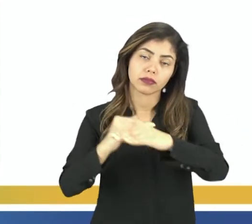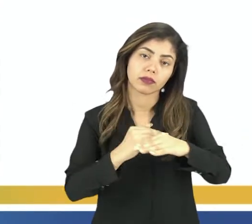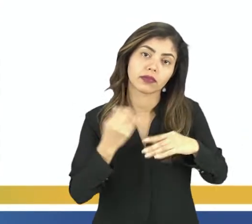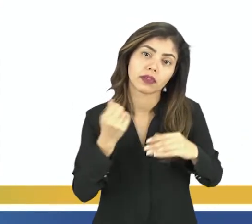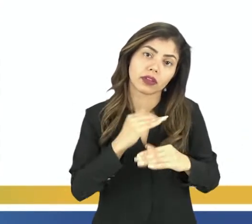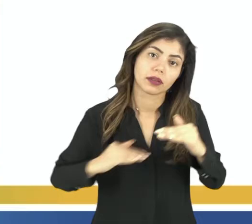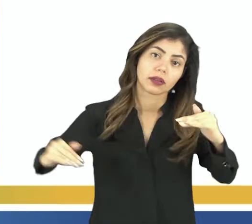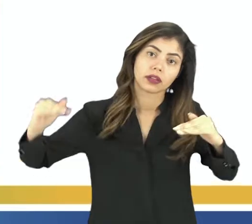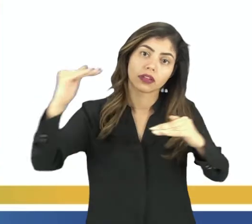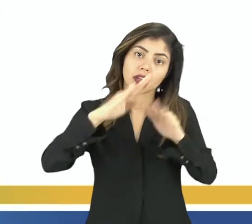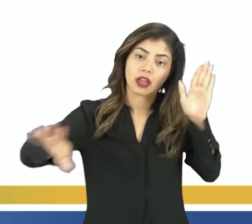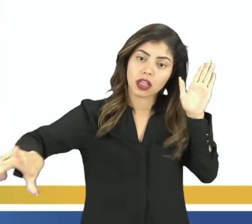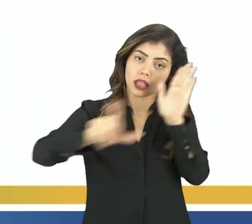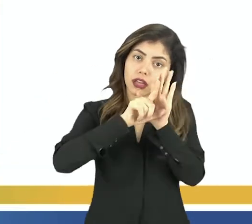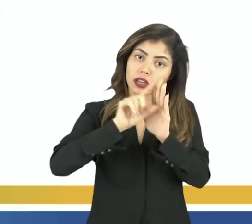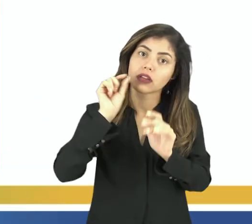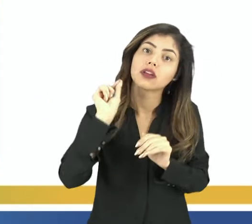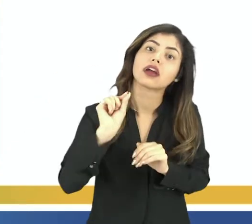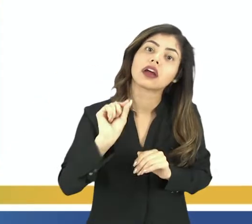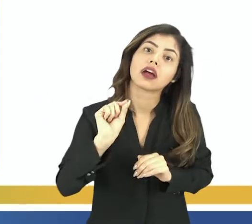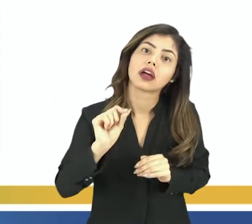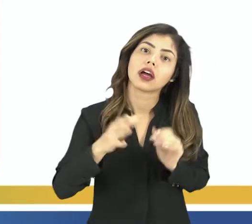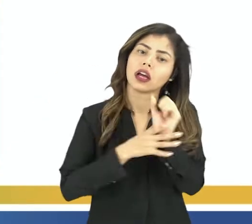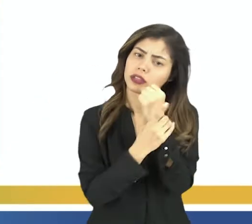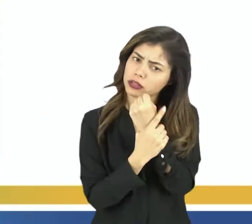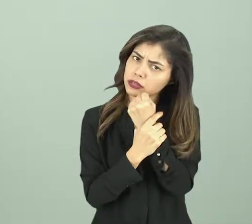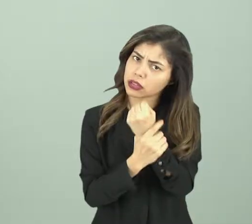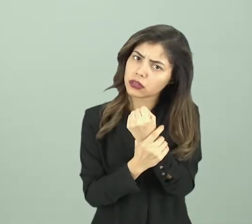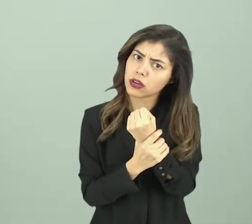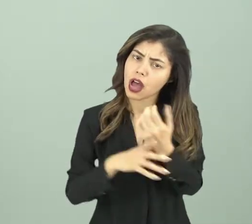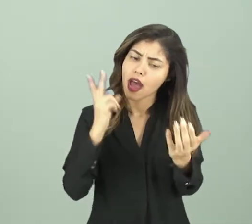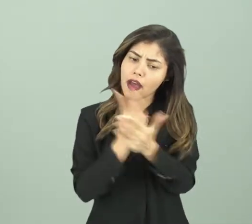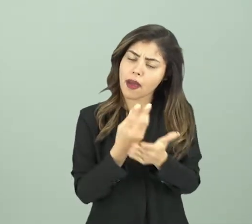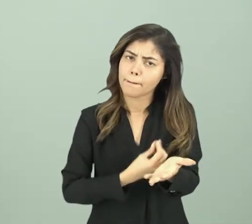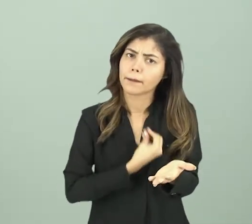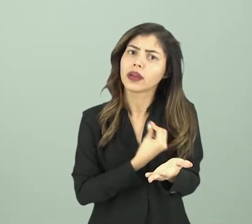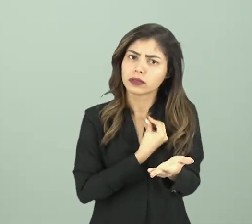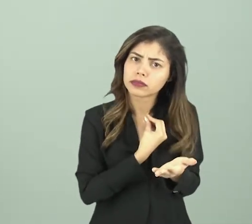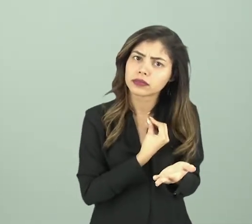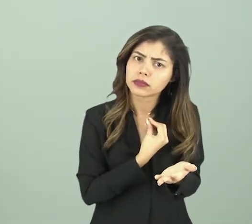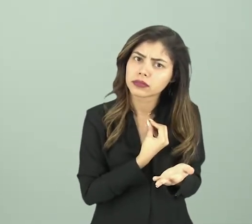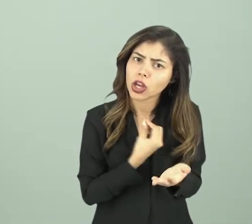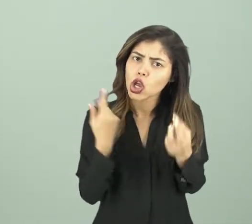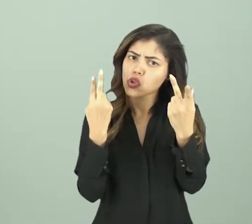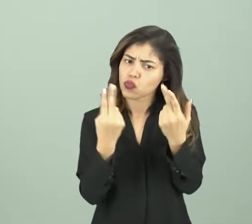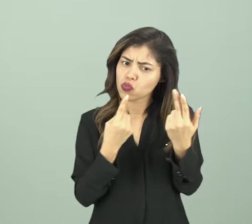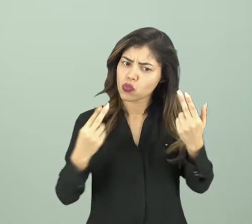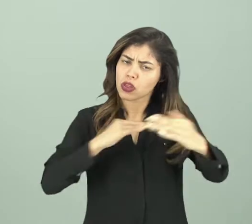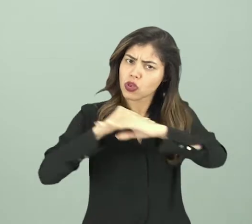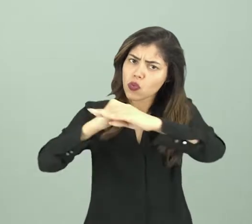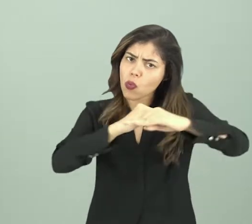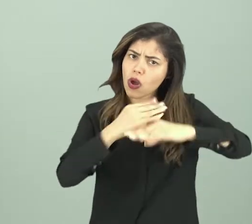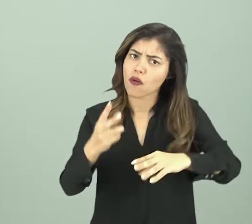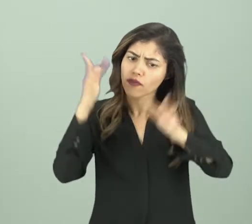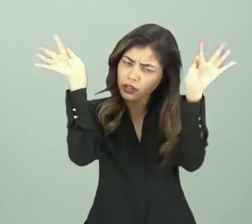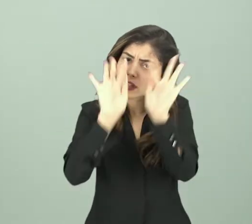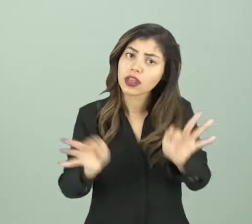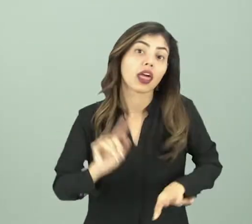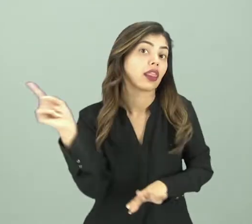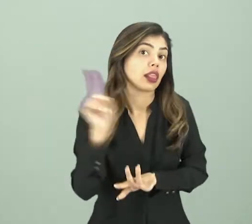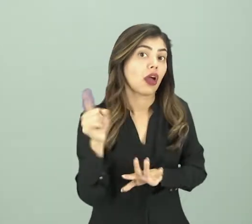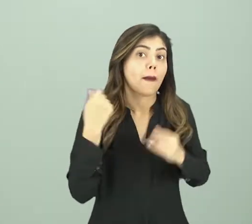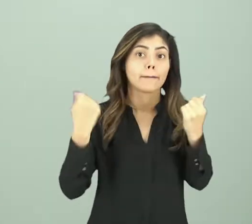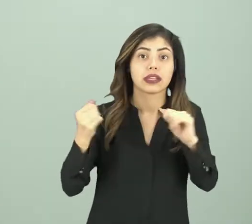igualdade perante a lei, por exemplo, assegura que todos vivam do mesmo jeito e que todos sejam igualmente felizes? Não. Aí é que a